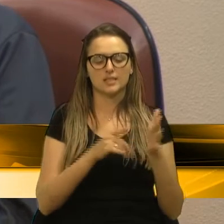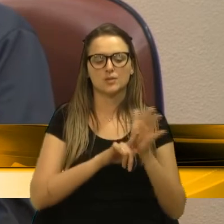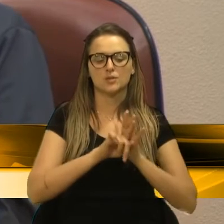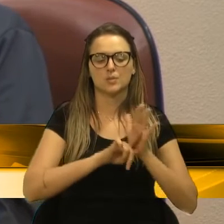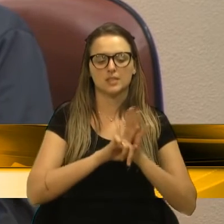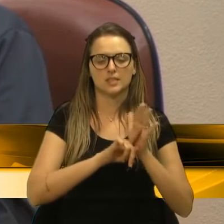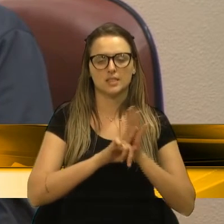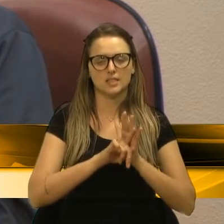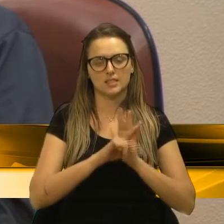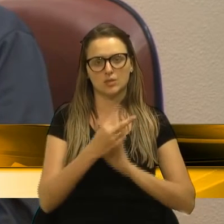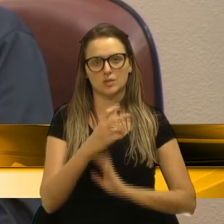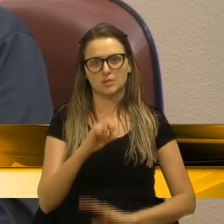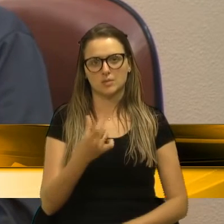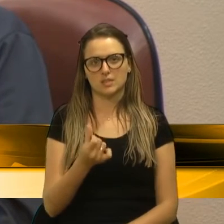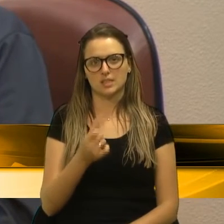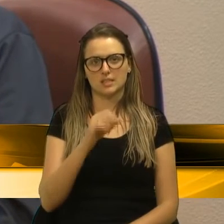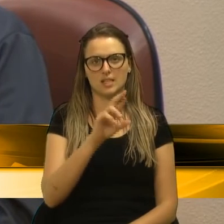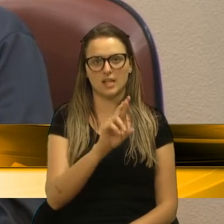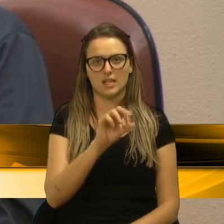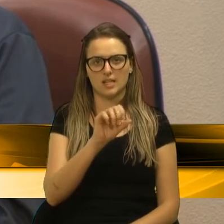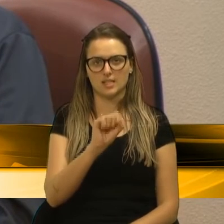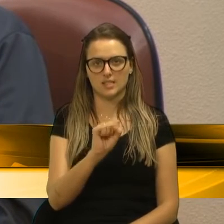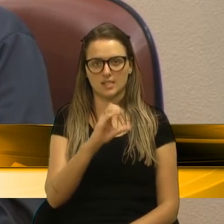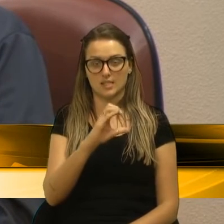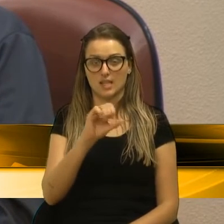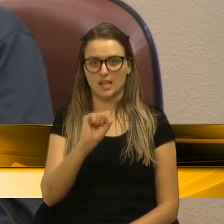26/2019, SRCS, peça número